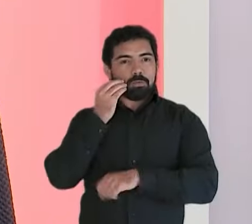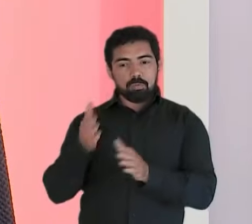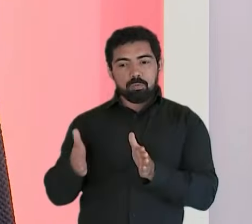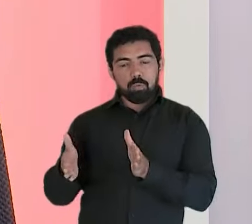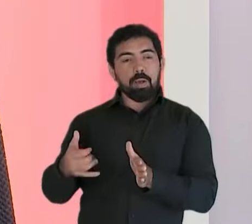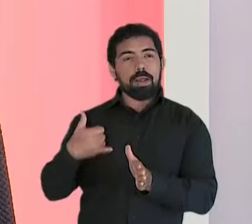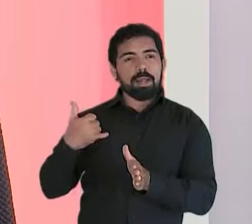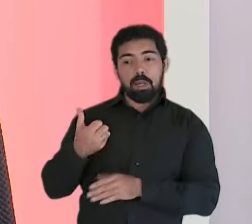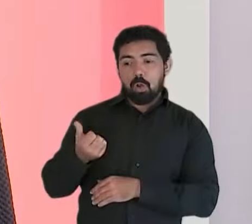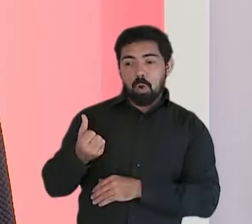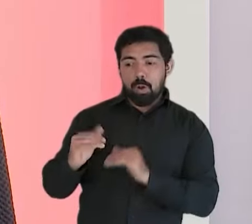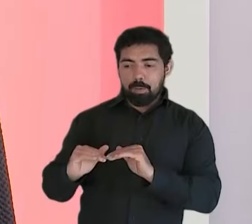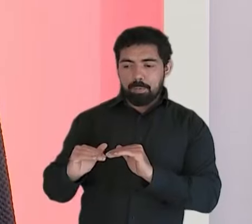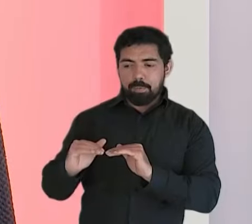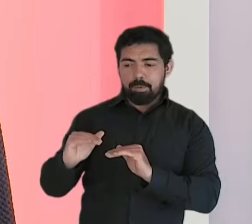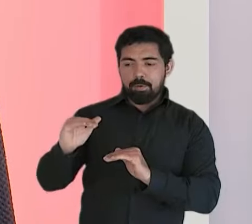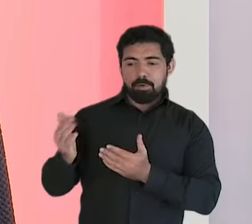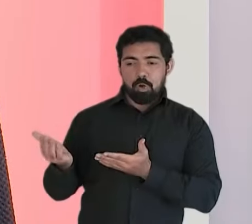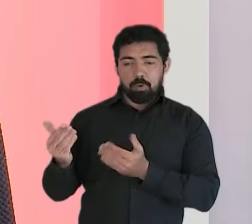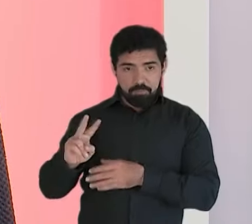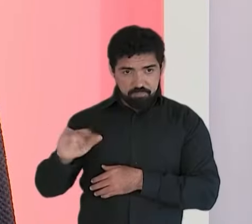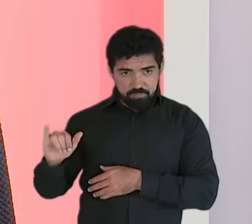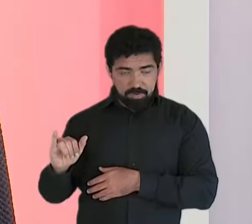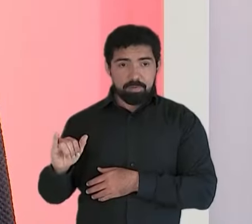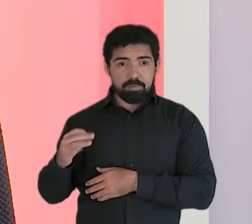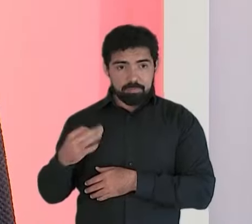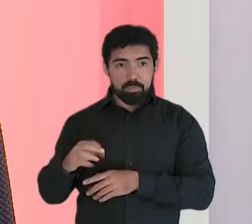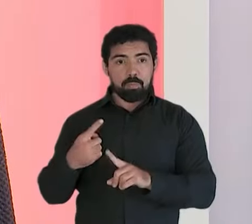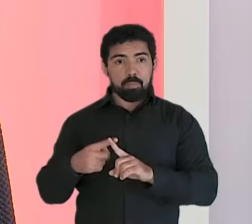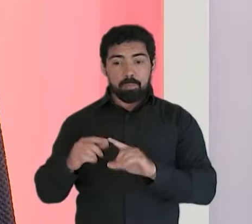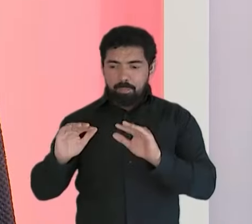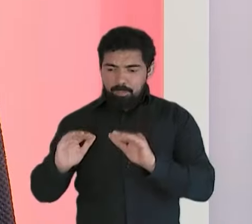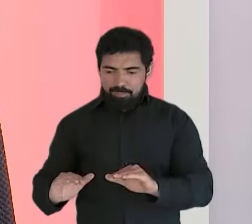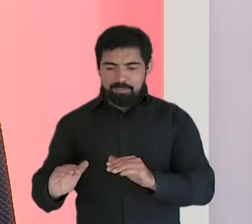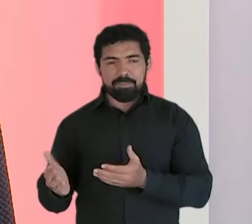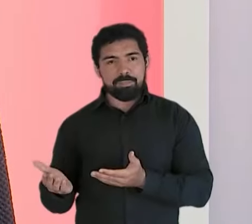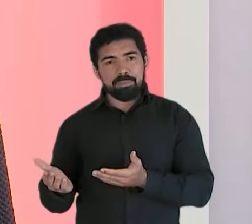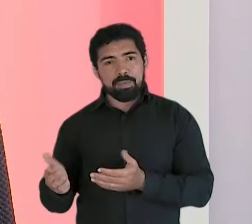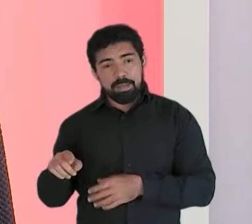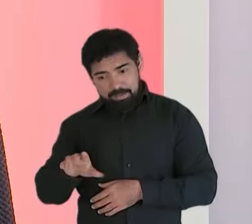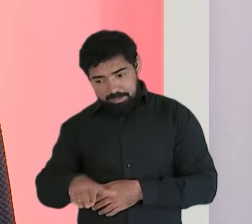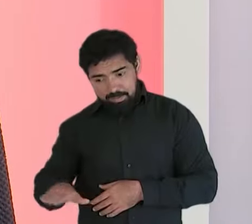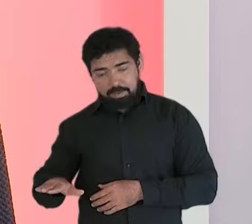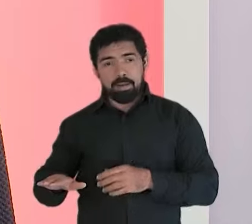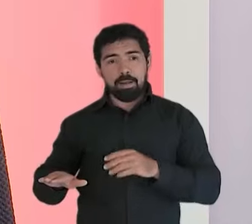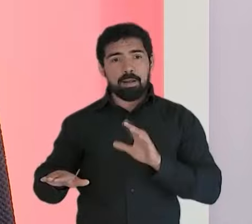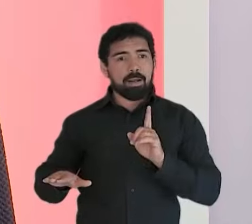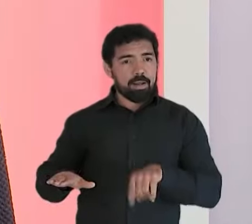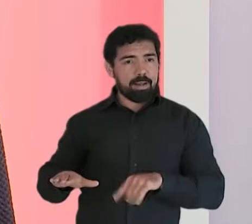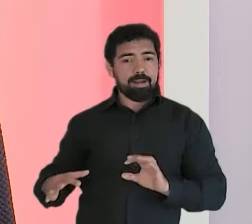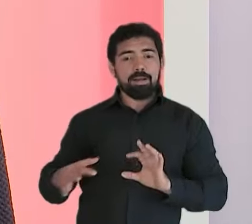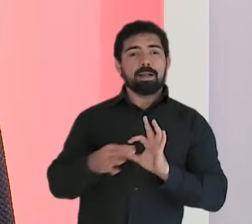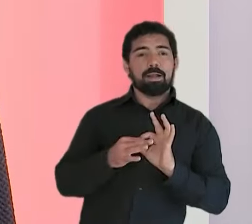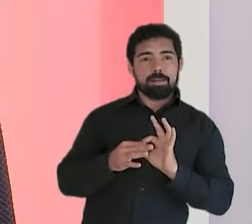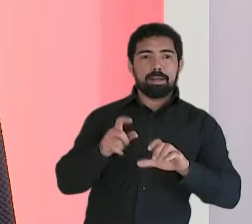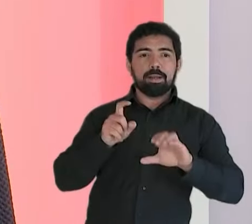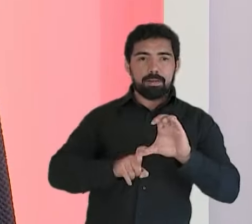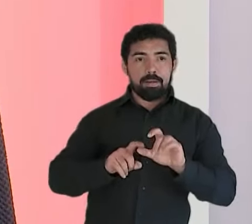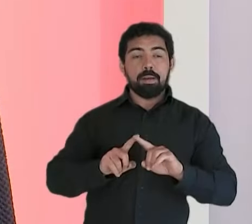entrando na adolescência? Sim. Porque a gente sabe que é uma base na infância, na adolescência, para viver uma vida adulta